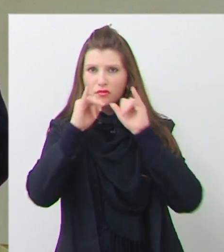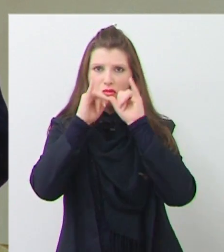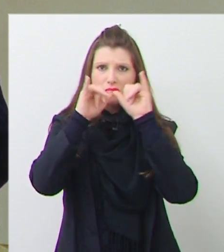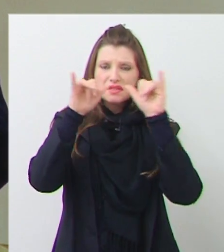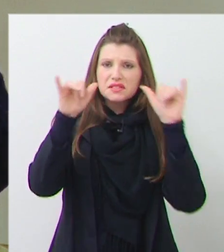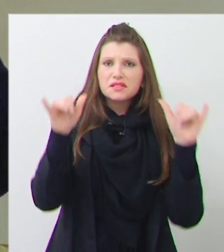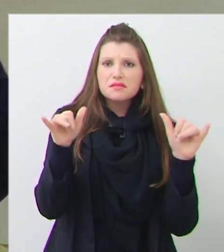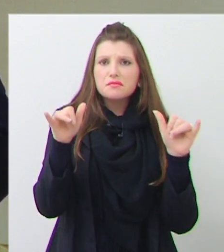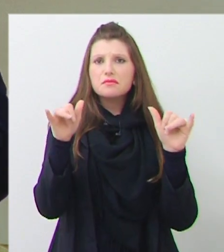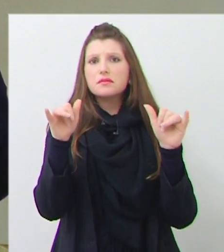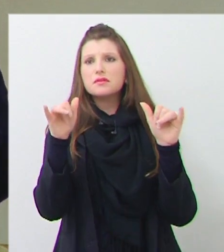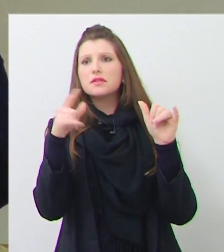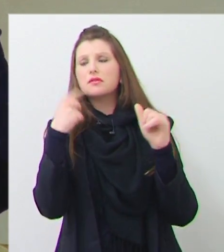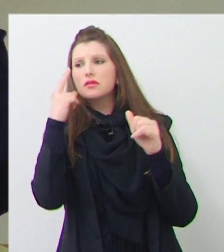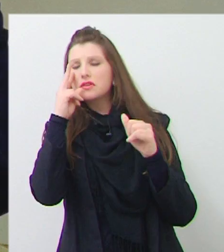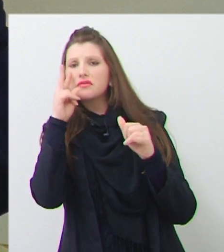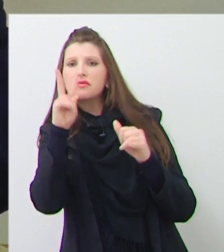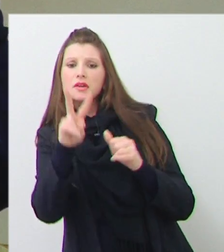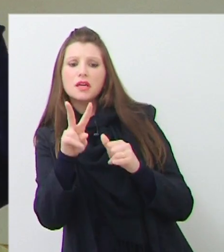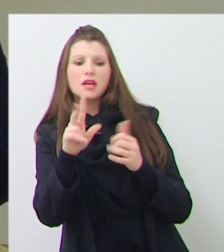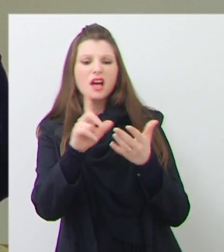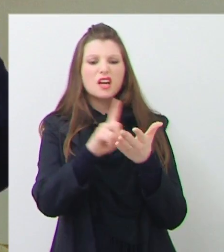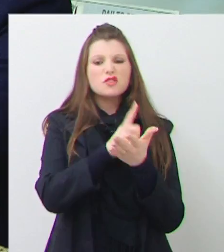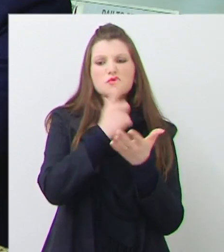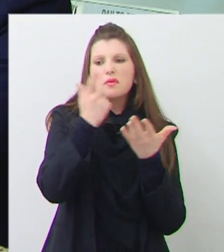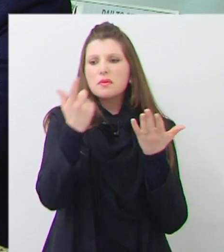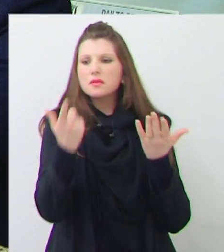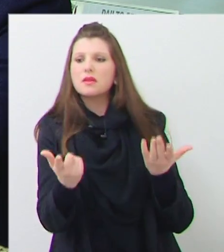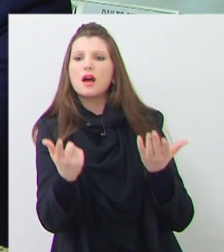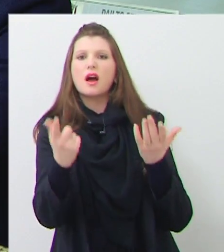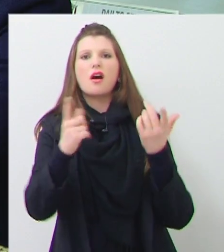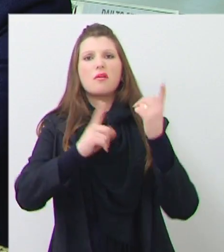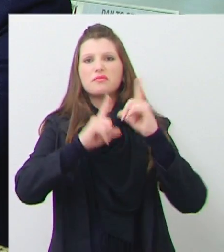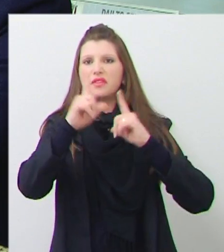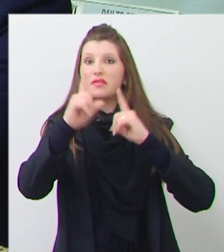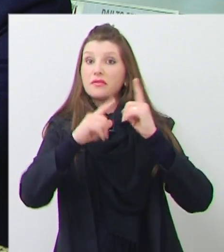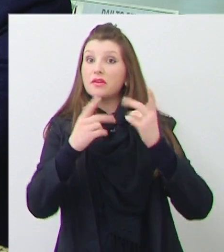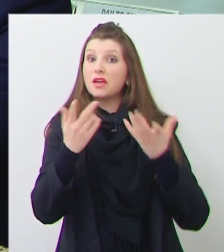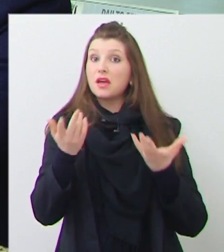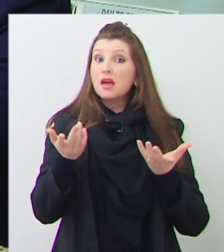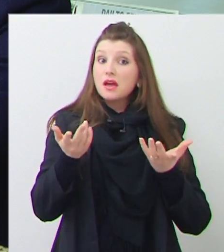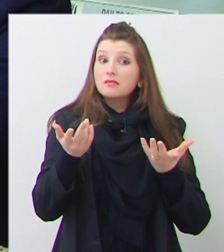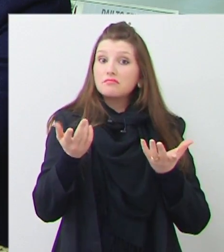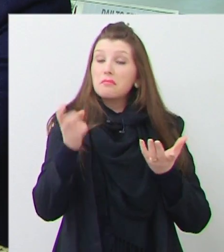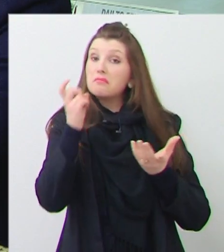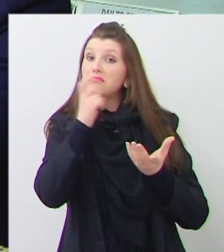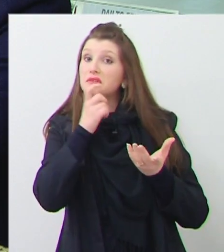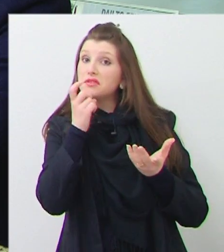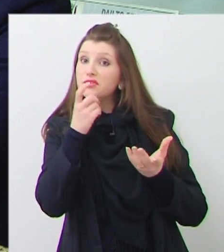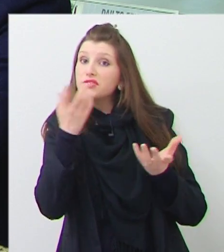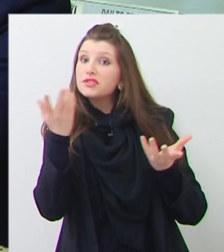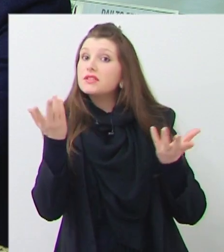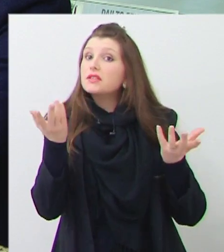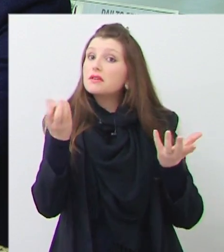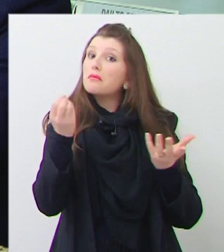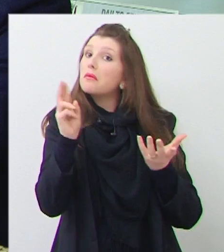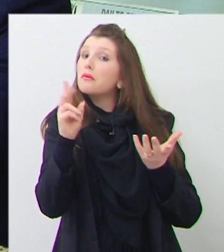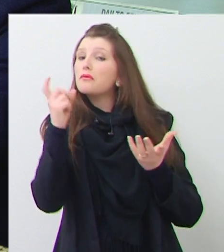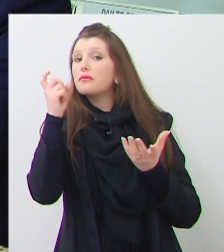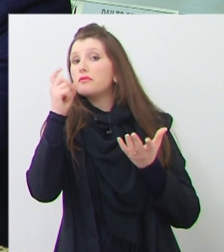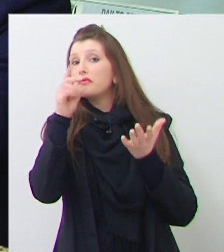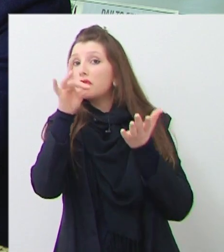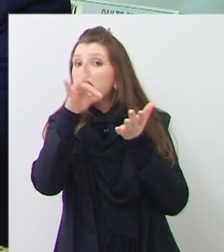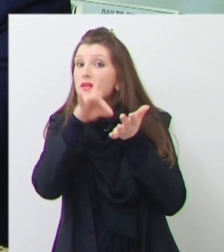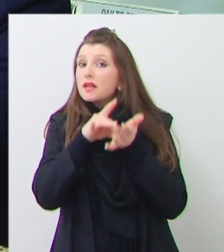vezes, pelas mídias, né, pelos jornais, elas, às vezes, não são verídicas e não é o que o partido